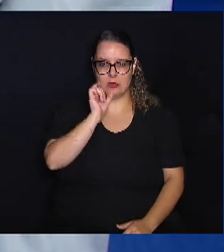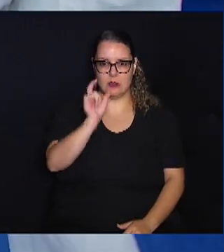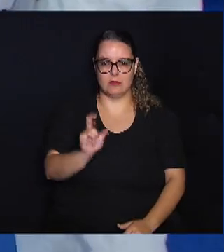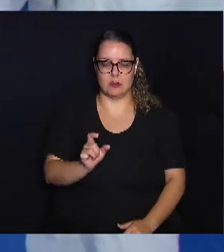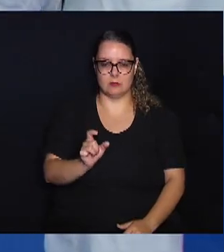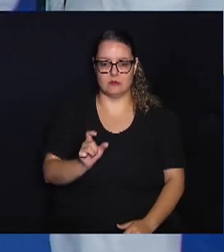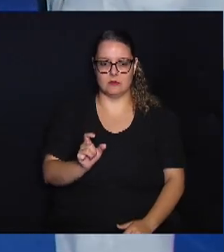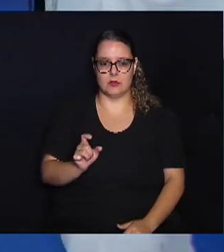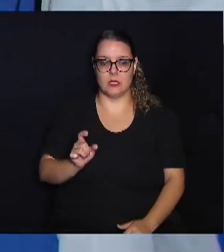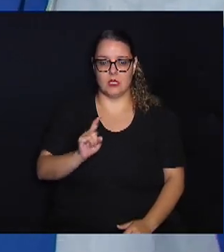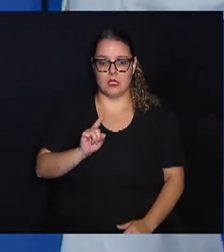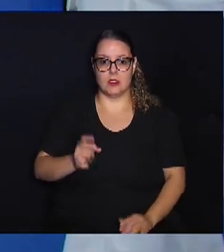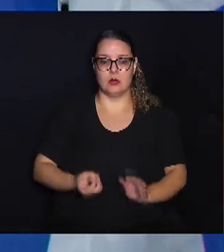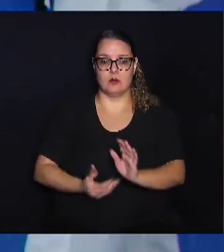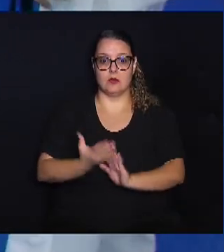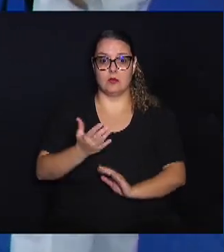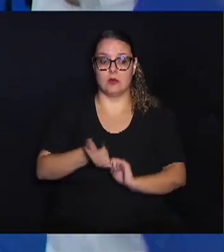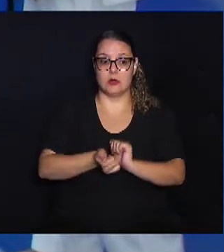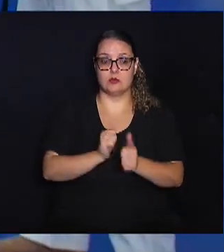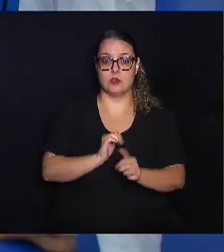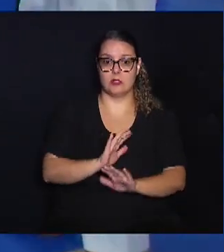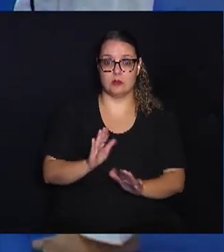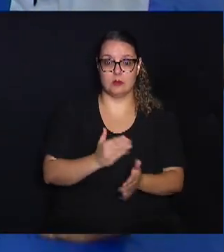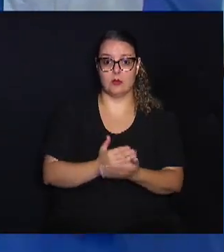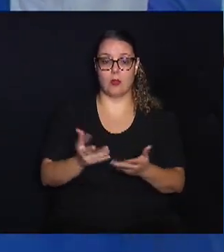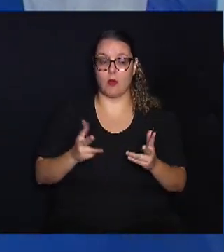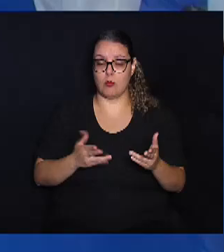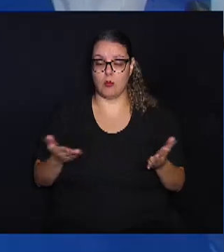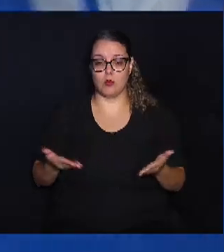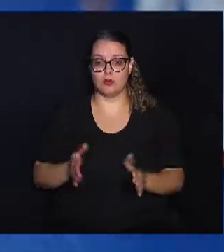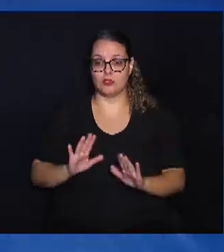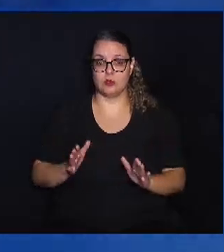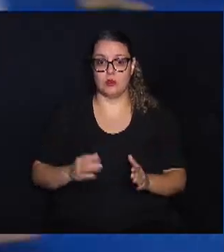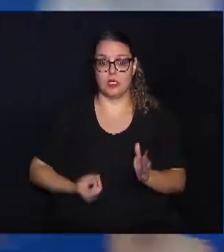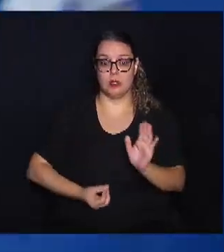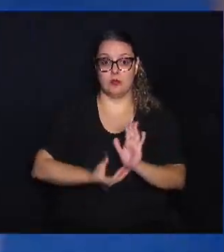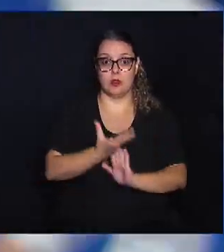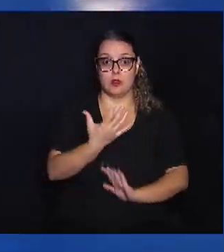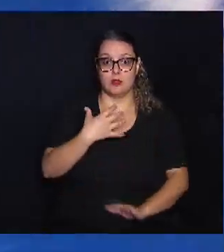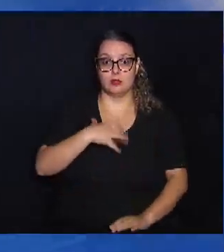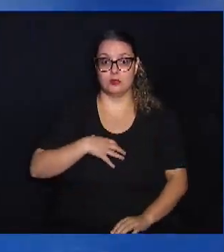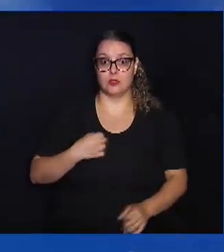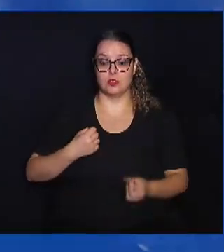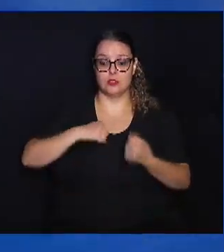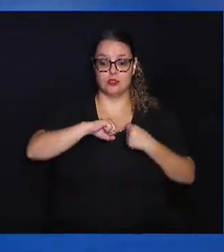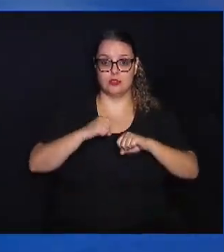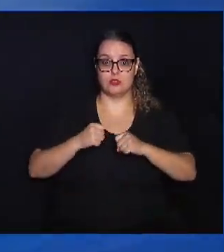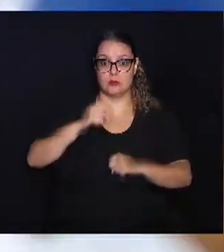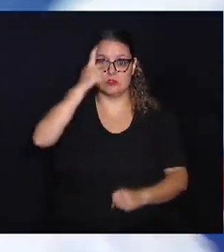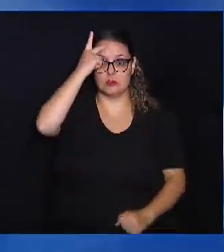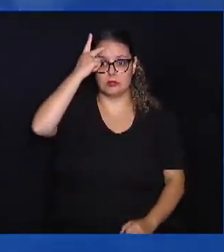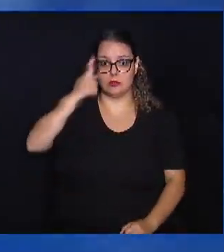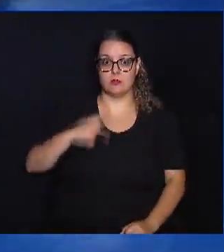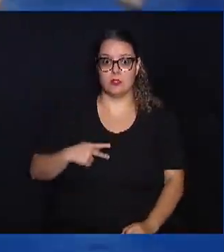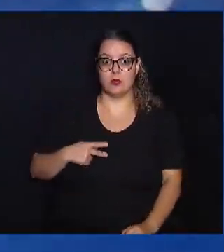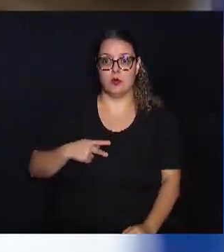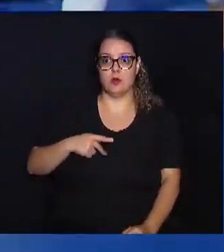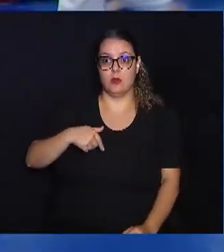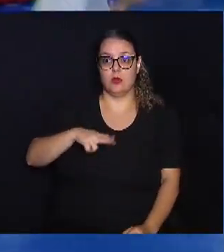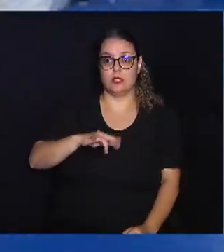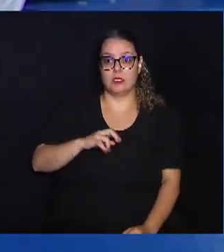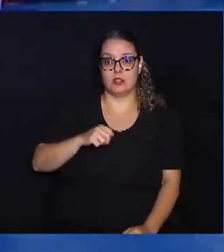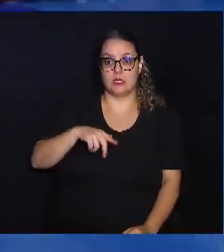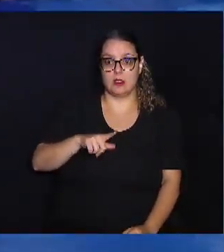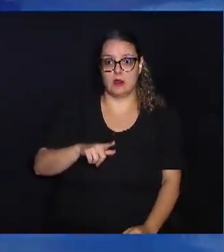não surgiu como esporte da maneira que é hoje, ele surgiu como uma forma de defesa pessoal. Okinawa foi várias